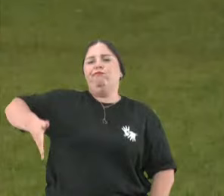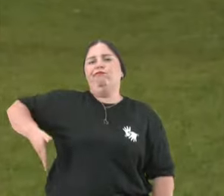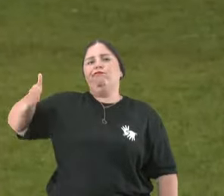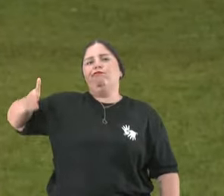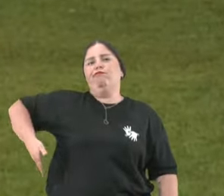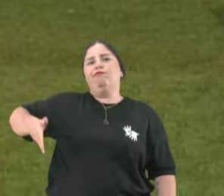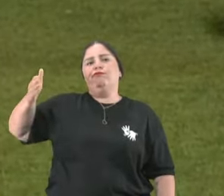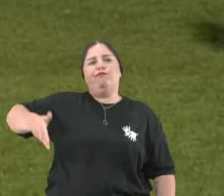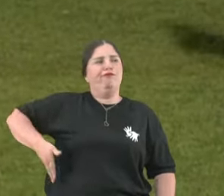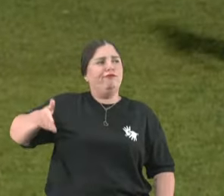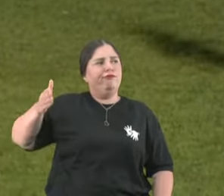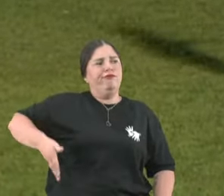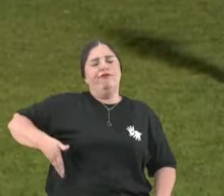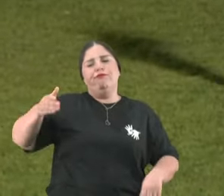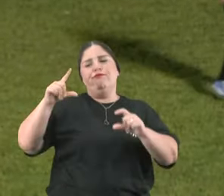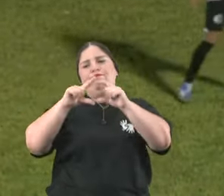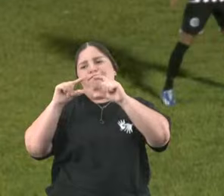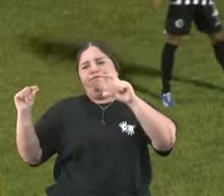Galo.